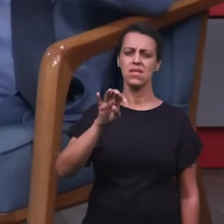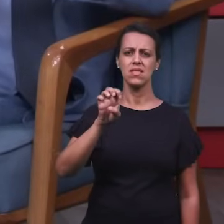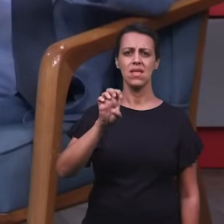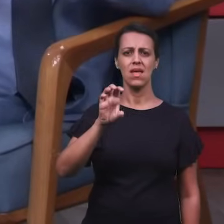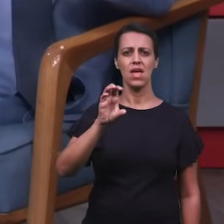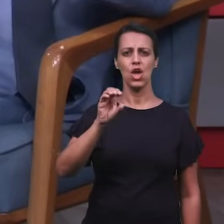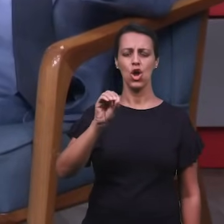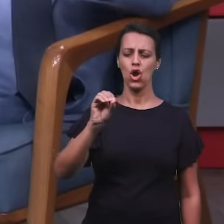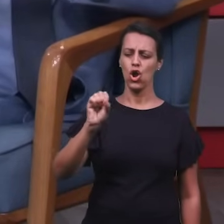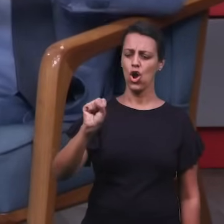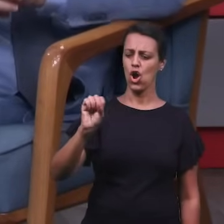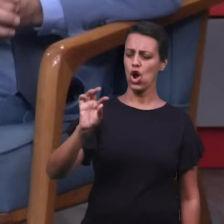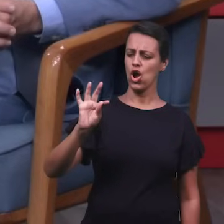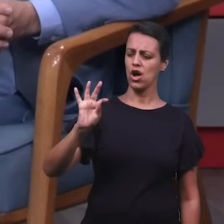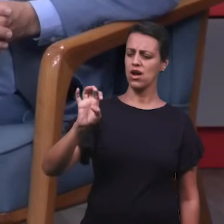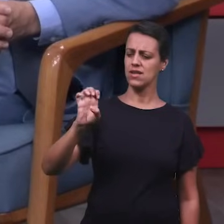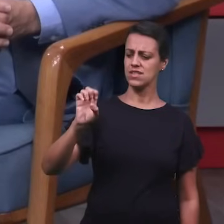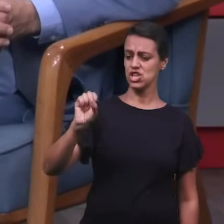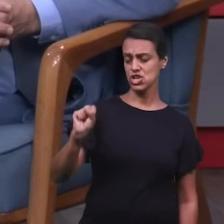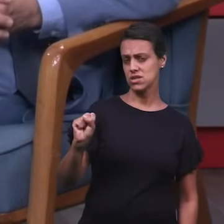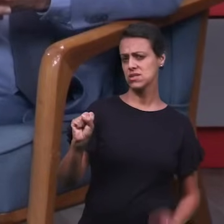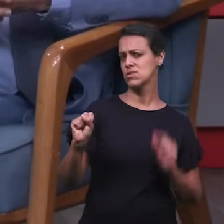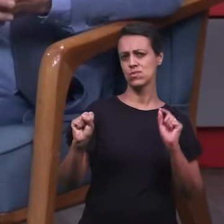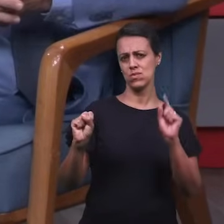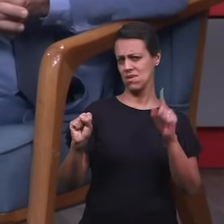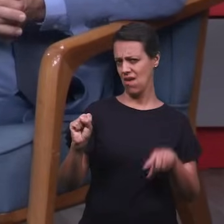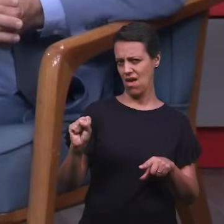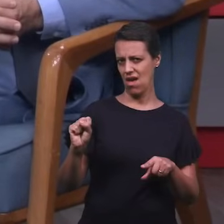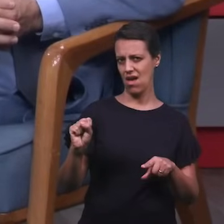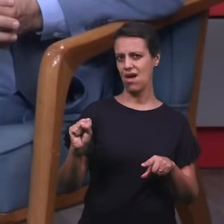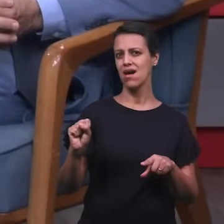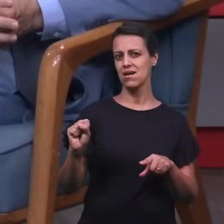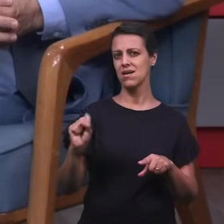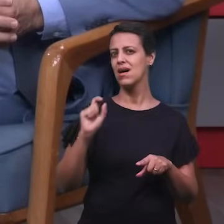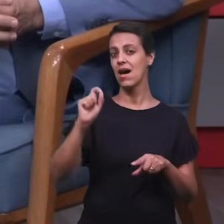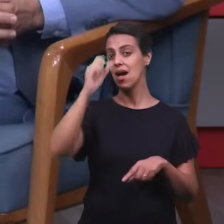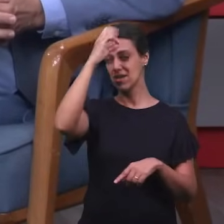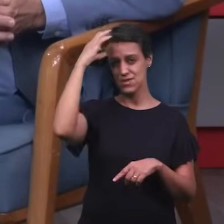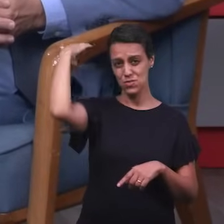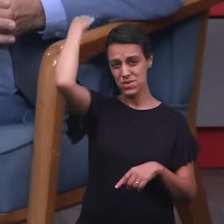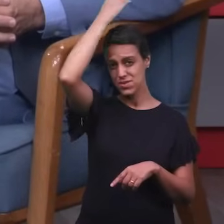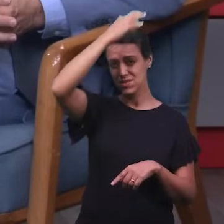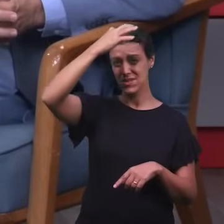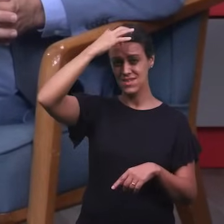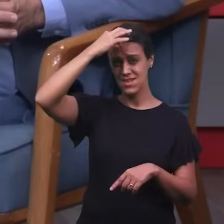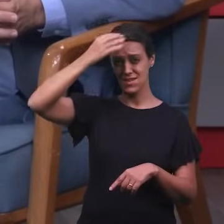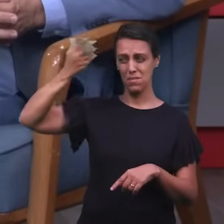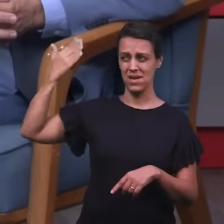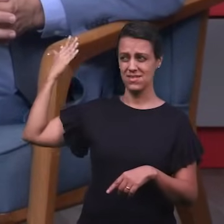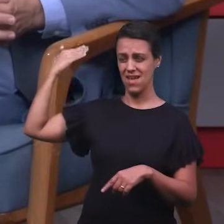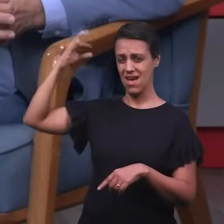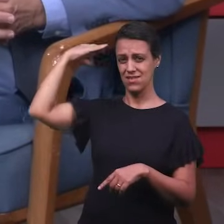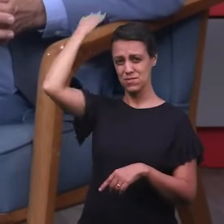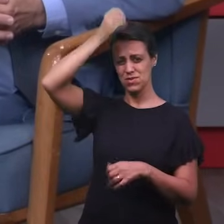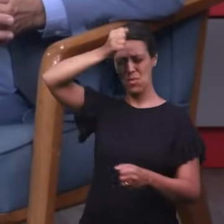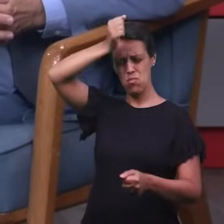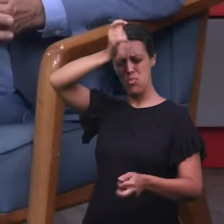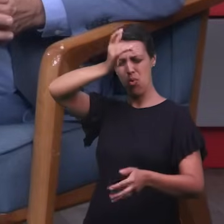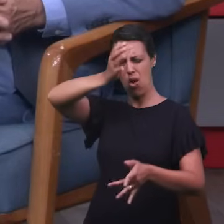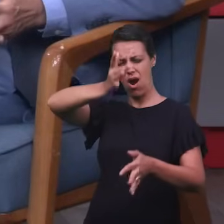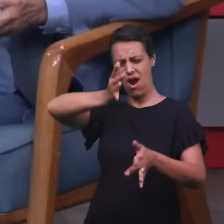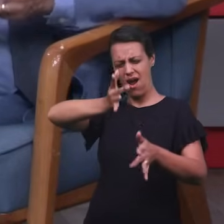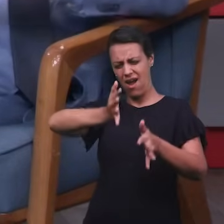que aconteceu no dia da festa de Pentecostes, quando o Espírito Santo foi derramado. E quando o Espírito Santo foi derramado, o